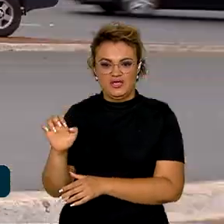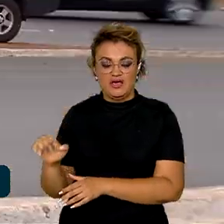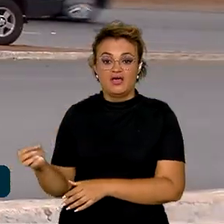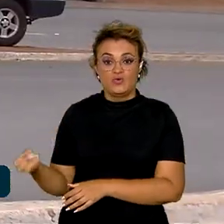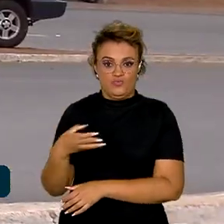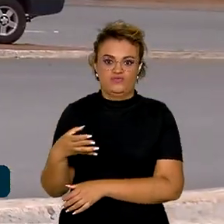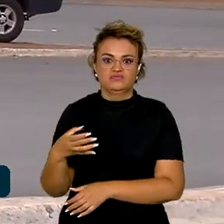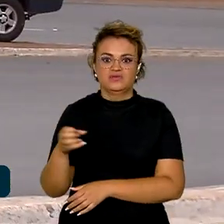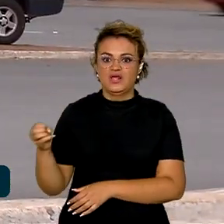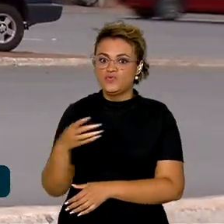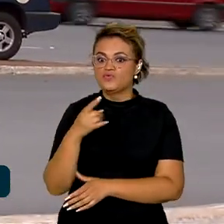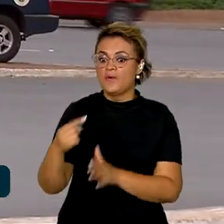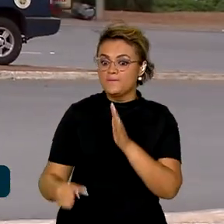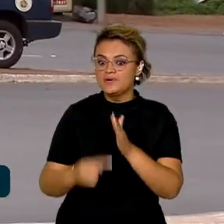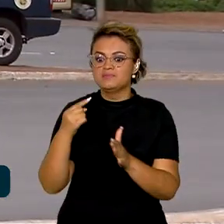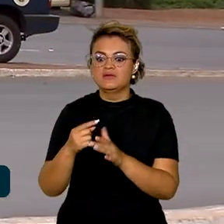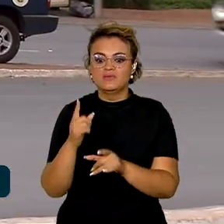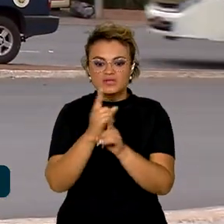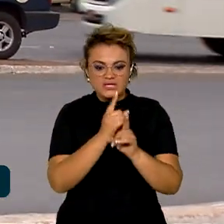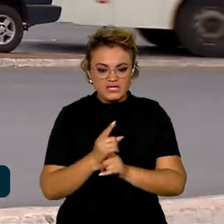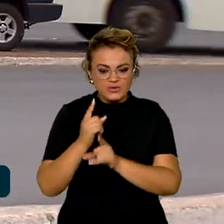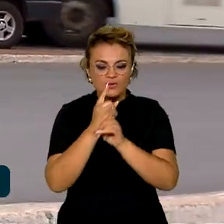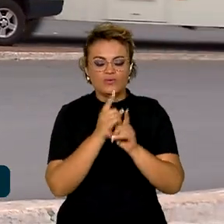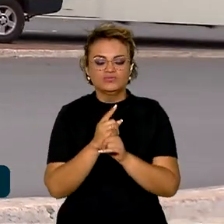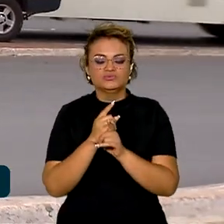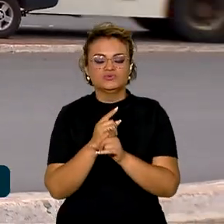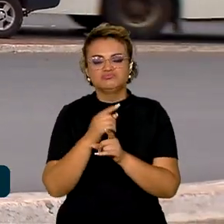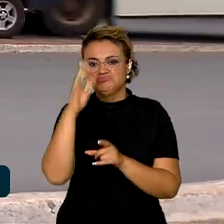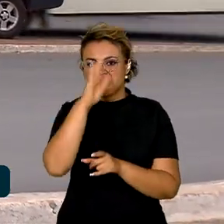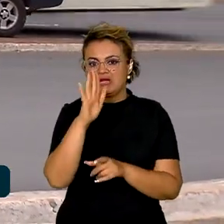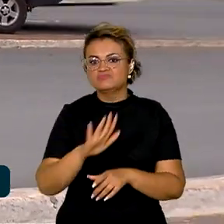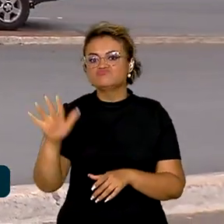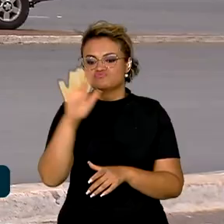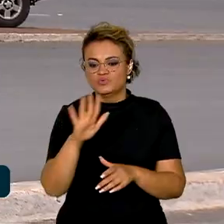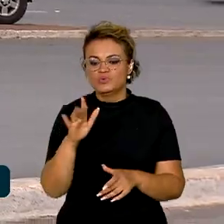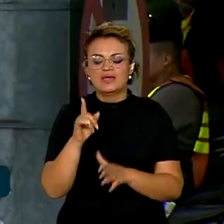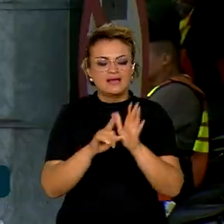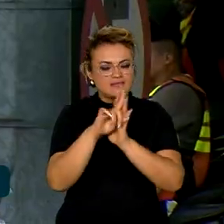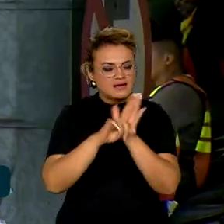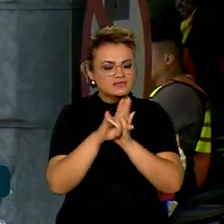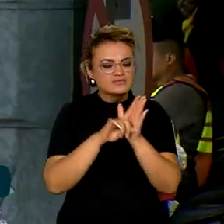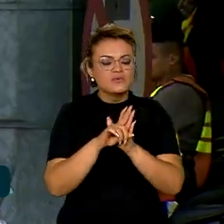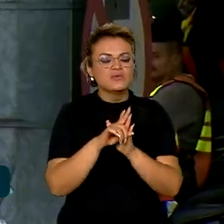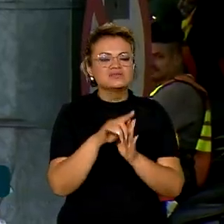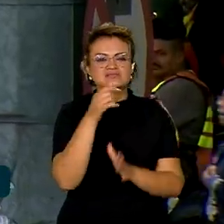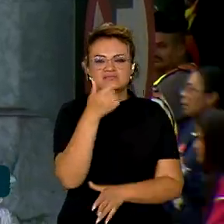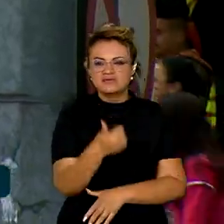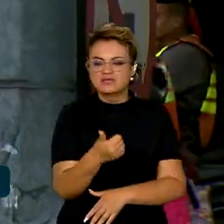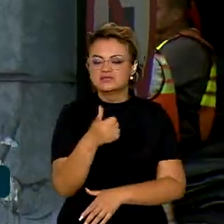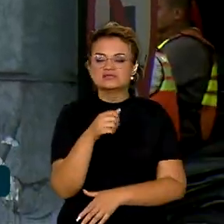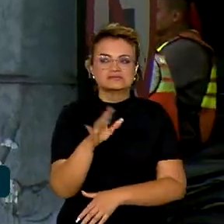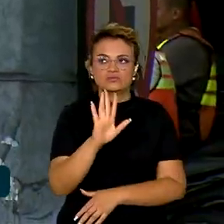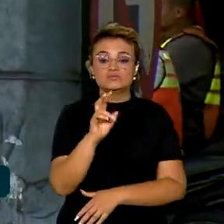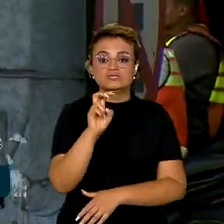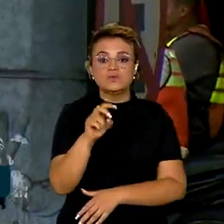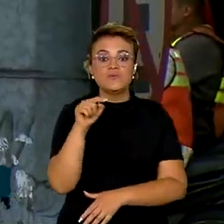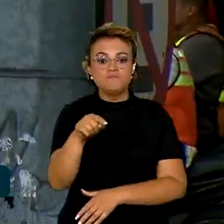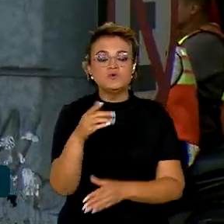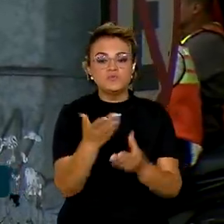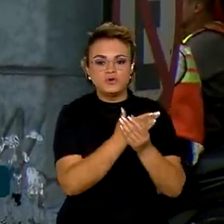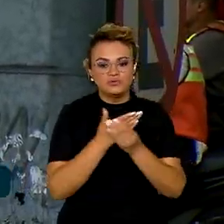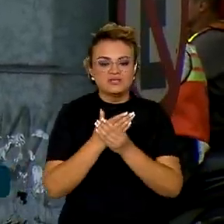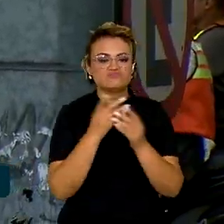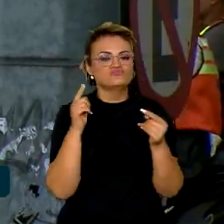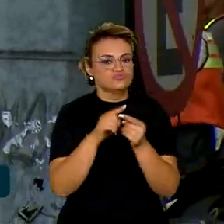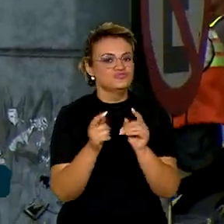inédito. É o mais abrangente já realizado no país. Ele analisou mais de 5 mil processos por tráfico